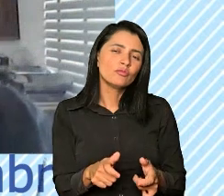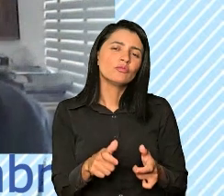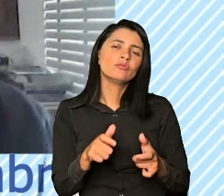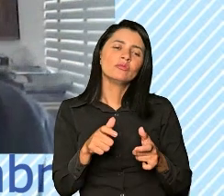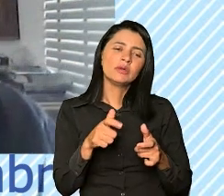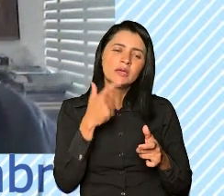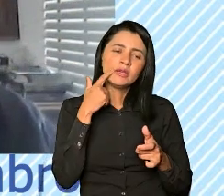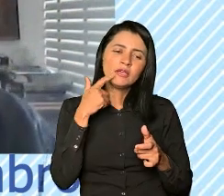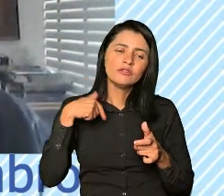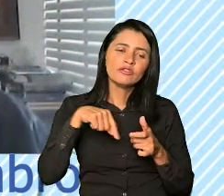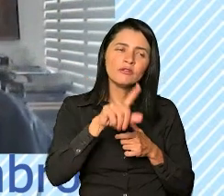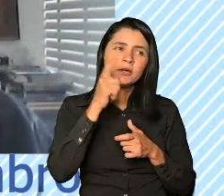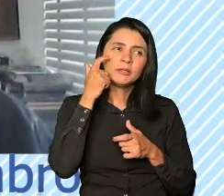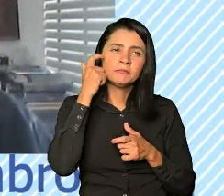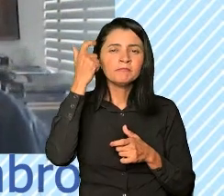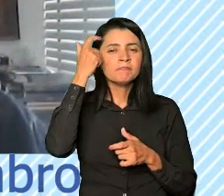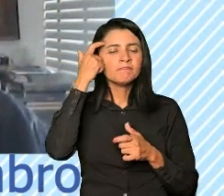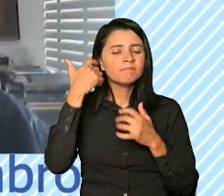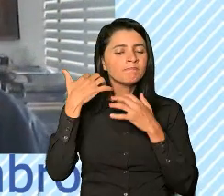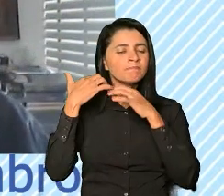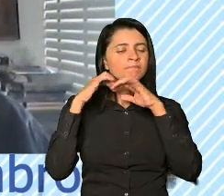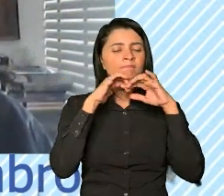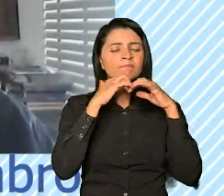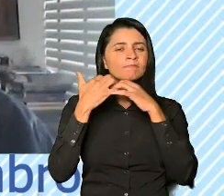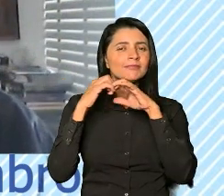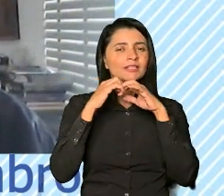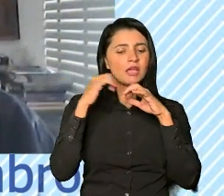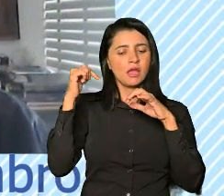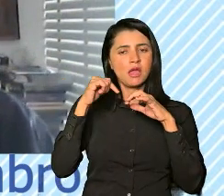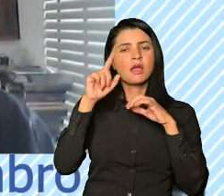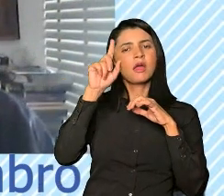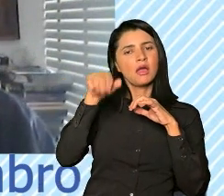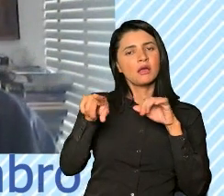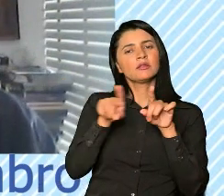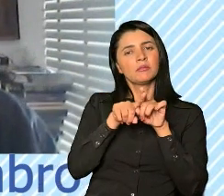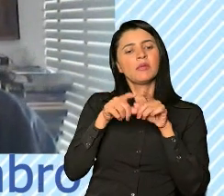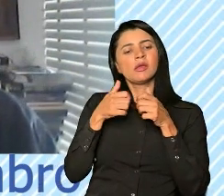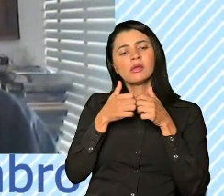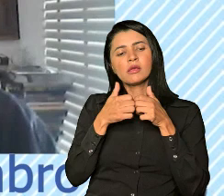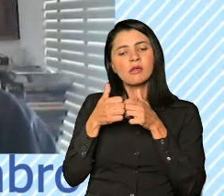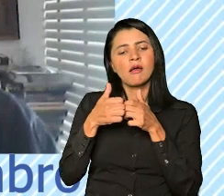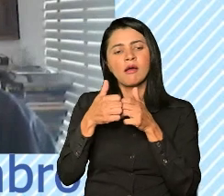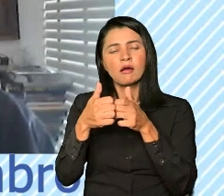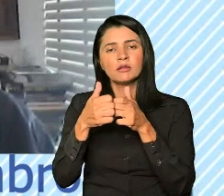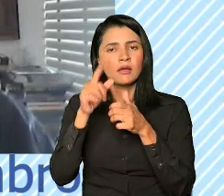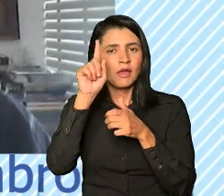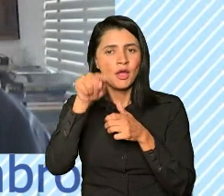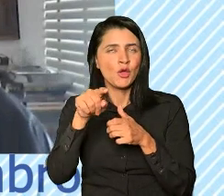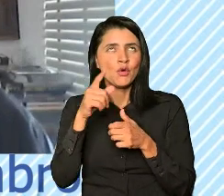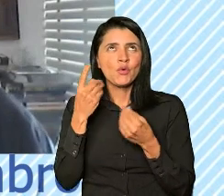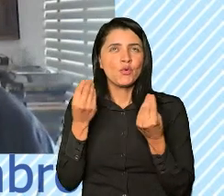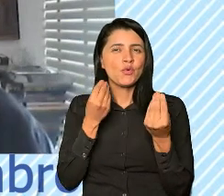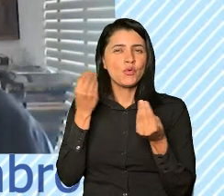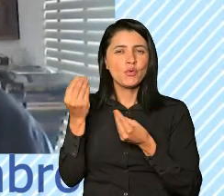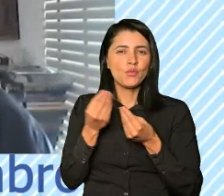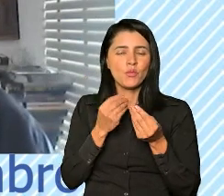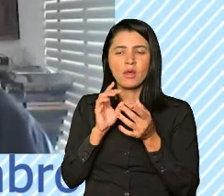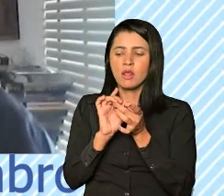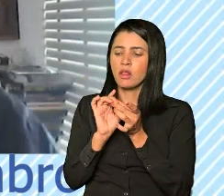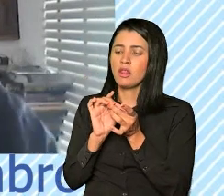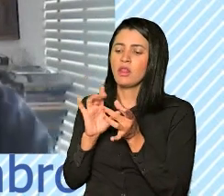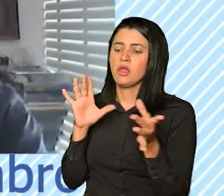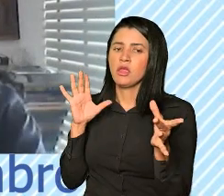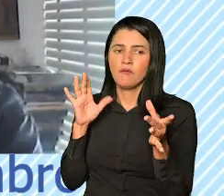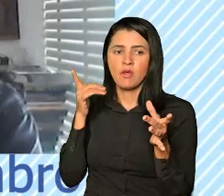a uma reflexão. E essa reflexão, eu tendo a dizer que é uma reflexão também guiada. Ela não tem tanto uma total liberdade